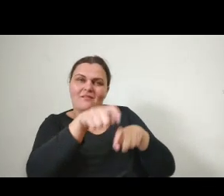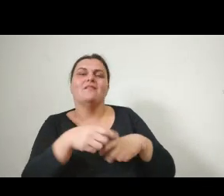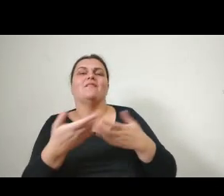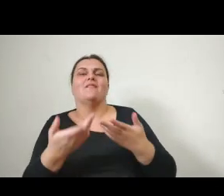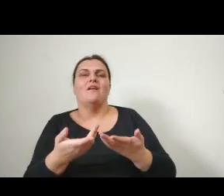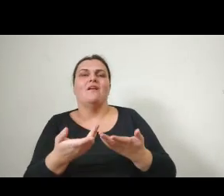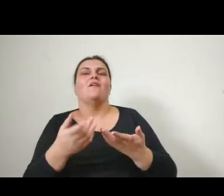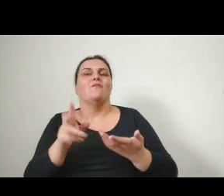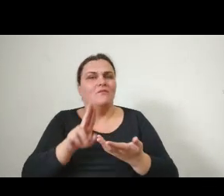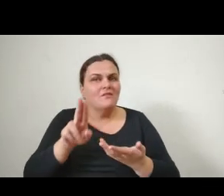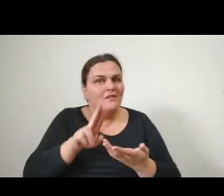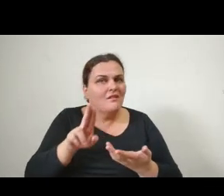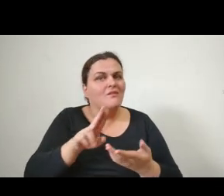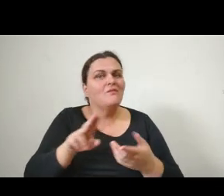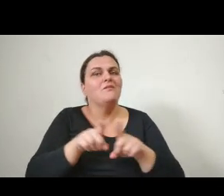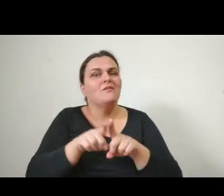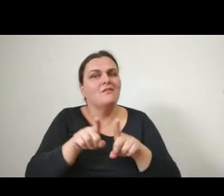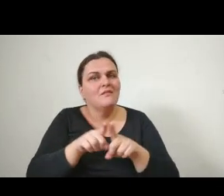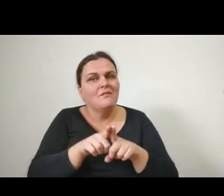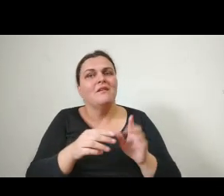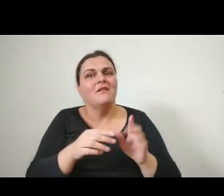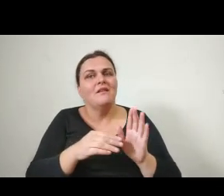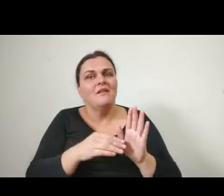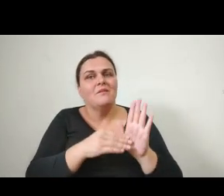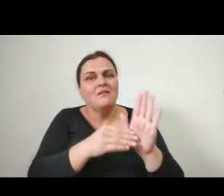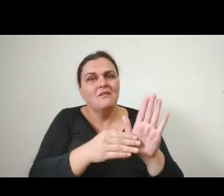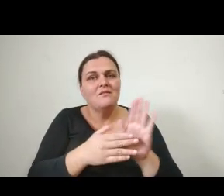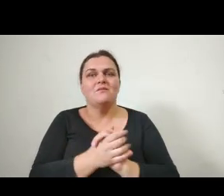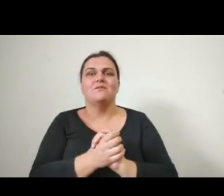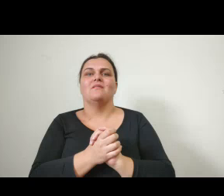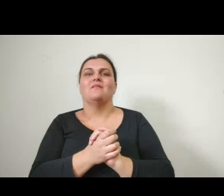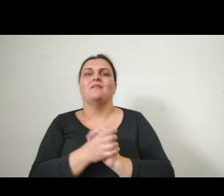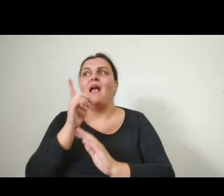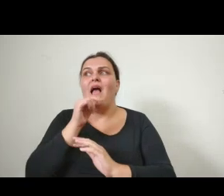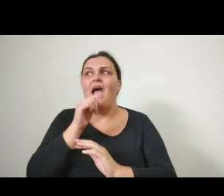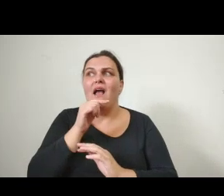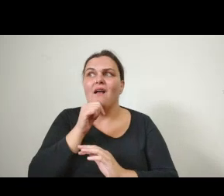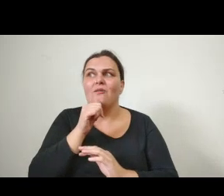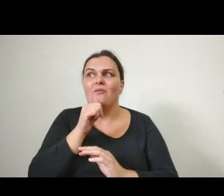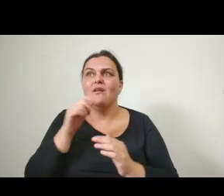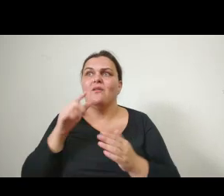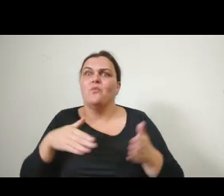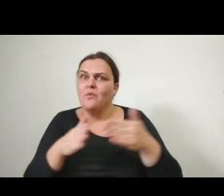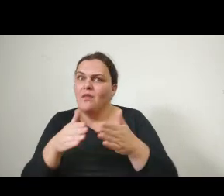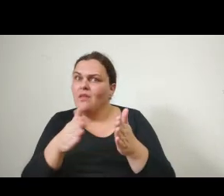regulação da oferta de água, inclusive, né, é um serviço